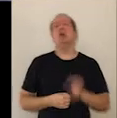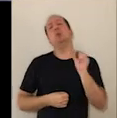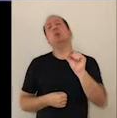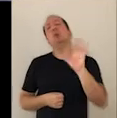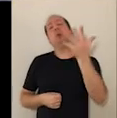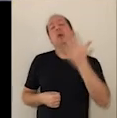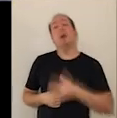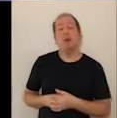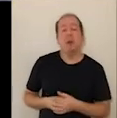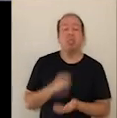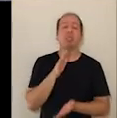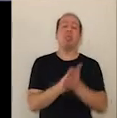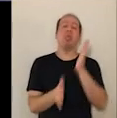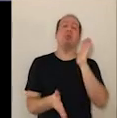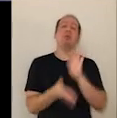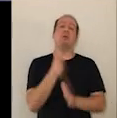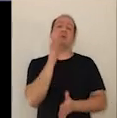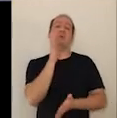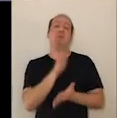E o que me custa isso? Nada.